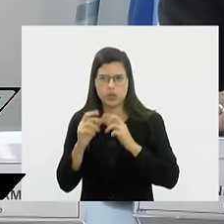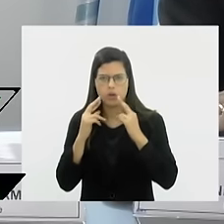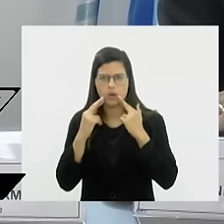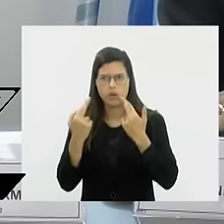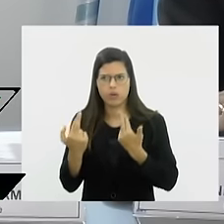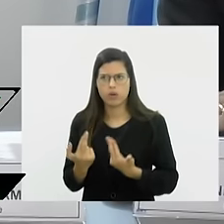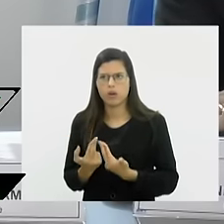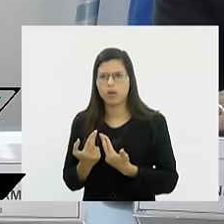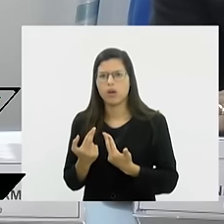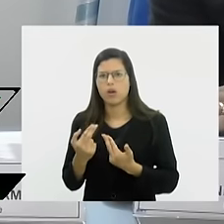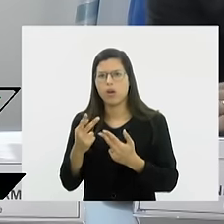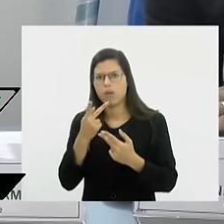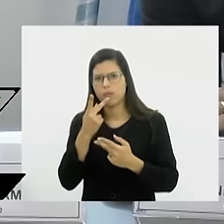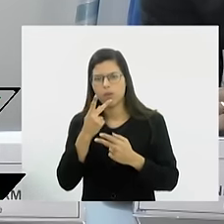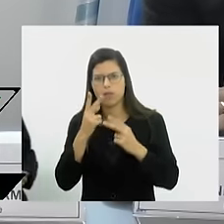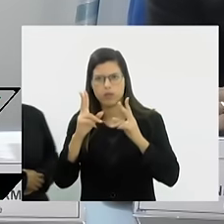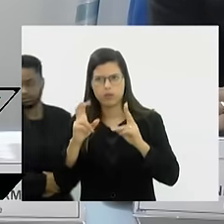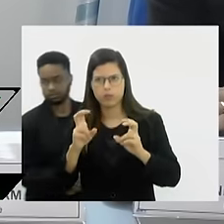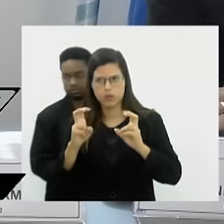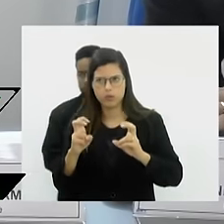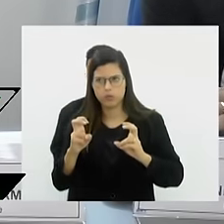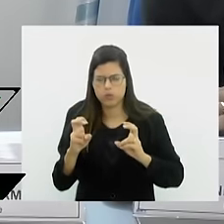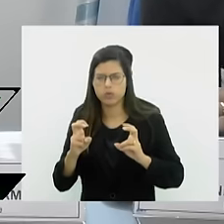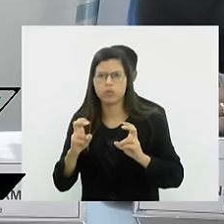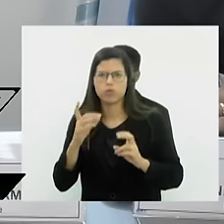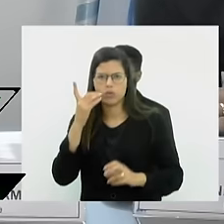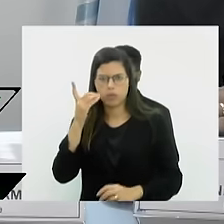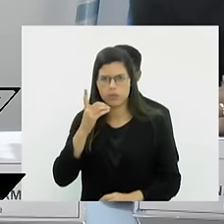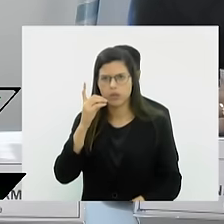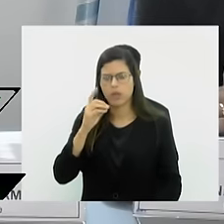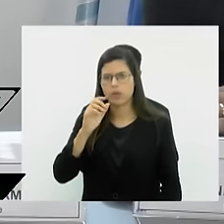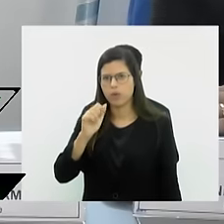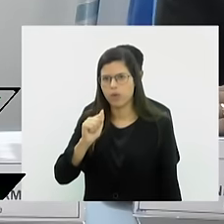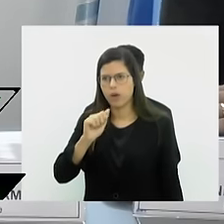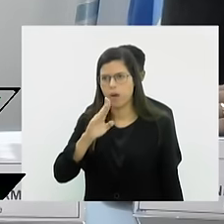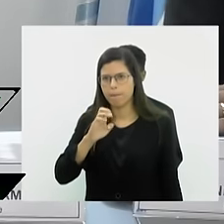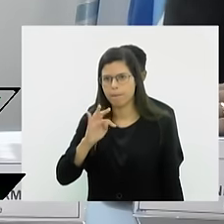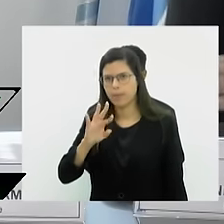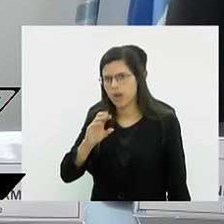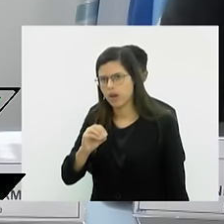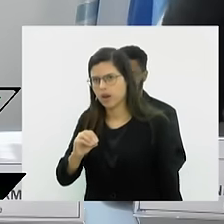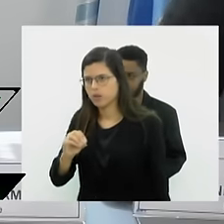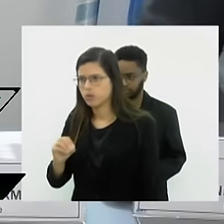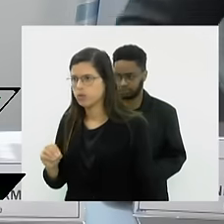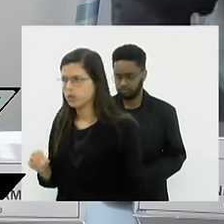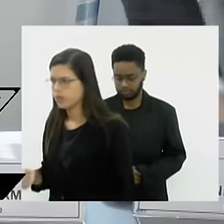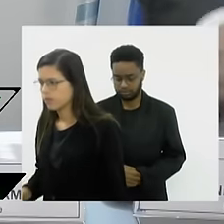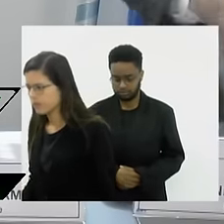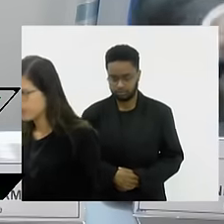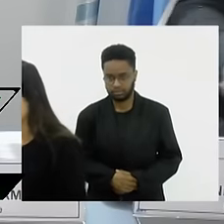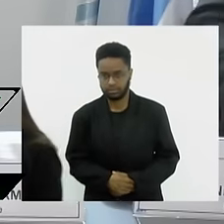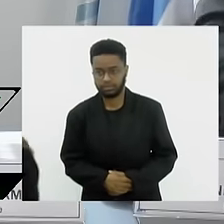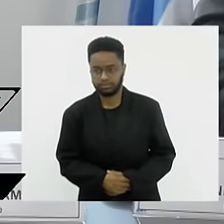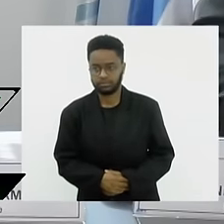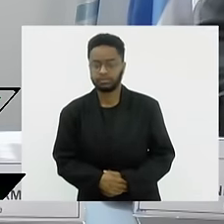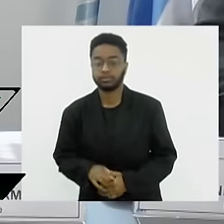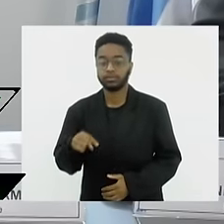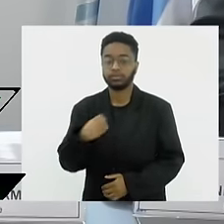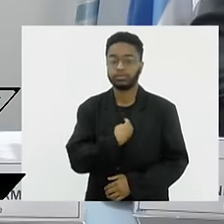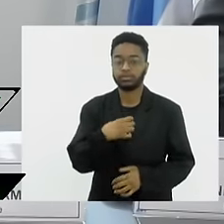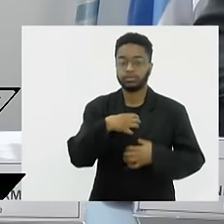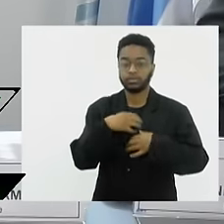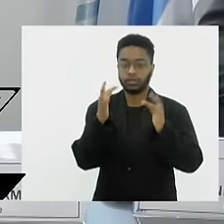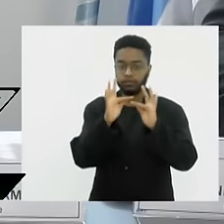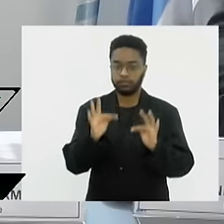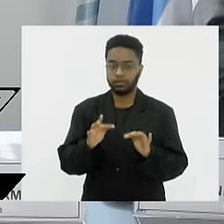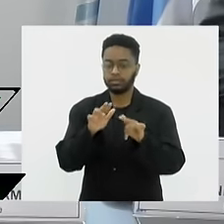para tratar de outro assunto. O deputado Gualberto estava comigo. Então é fundamental, a gente fica muito satisfeito com a presença da Casa Civil, porque vê luz no